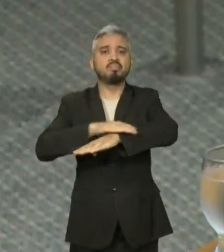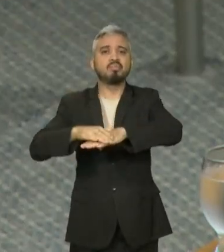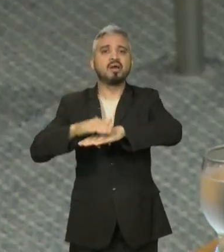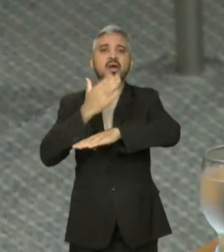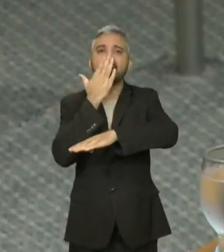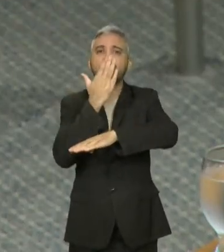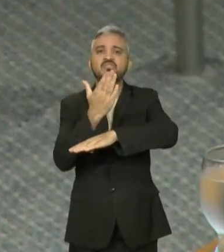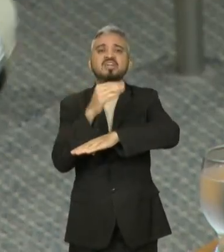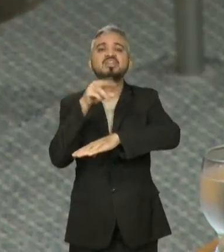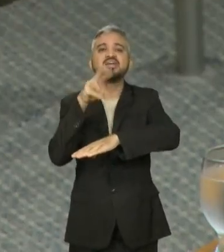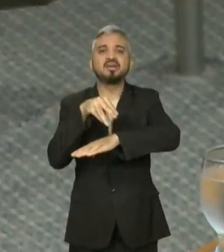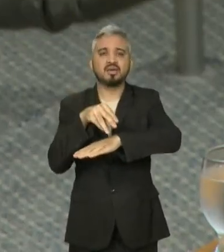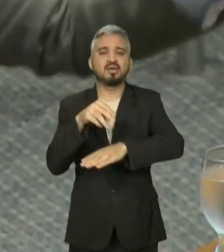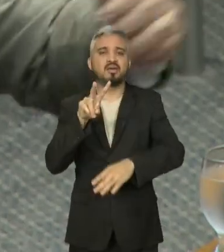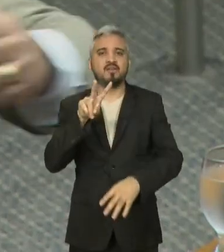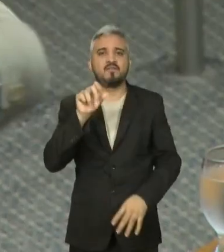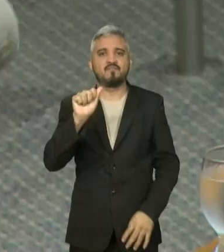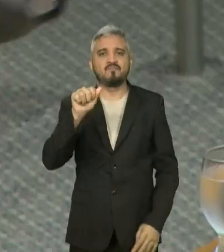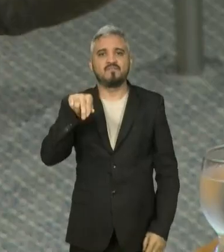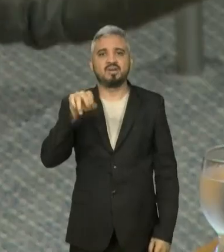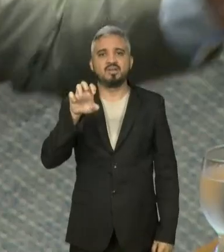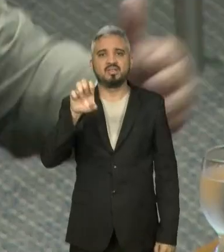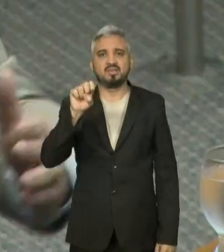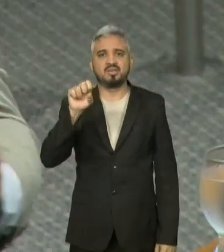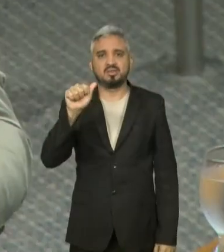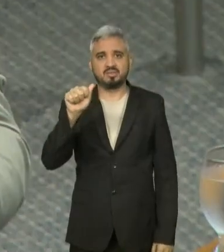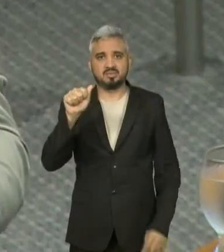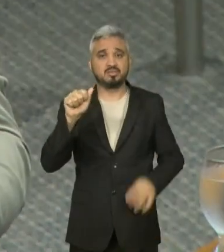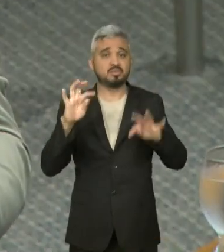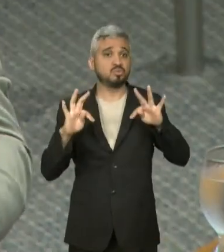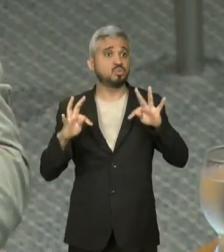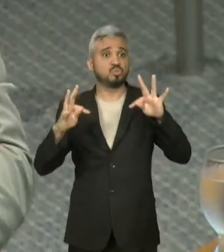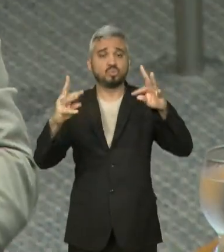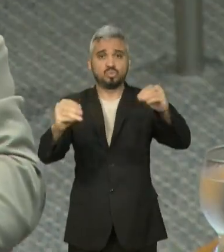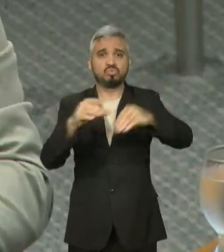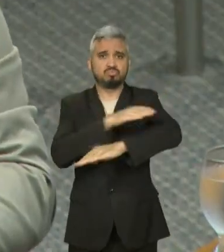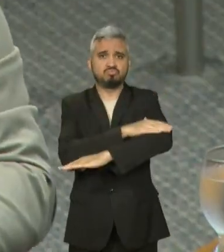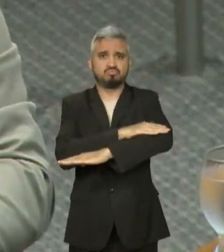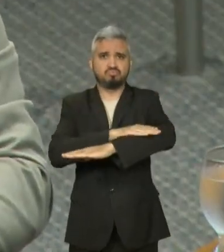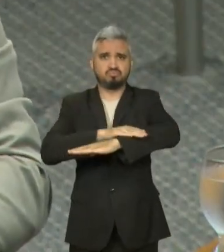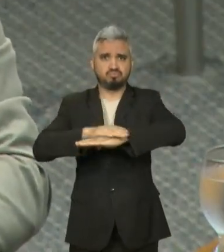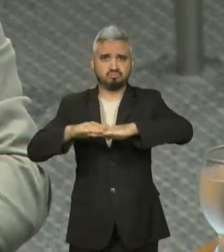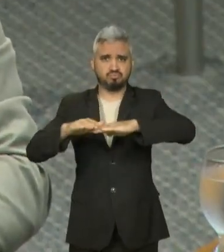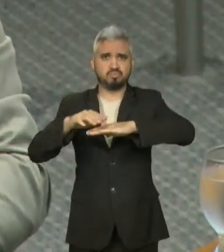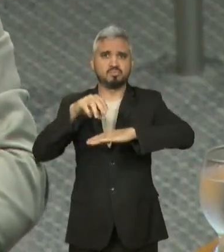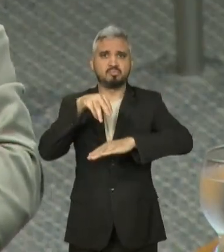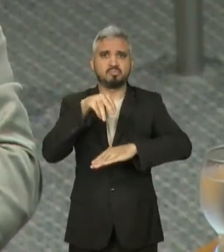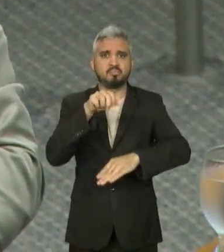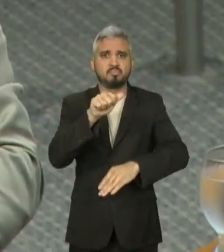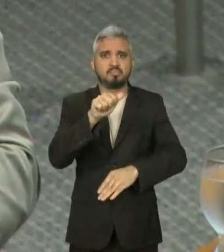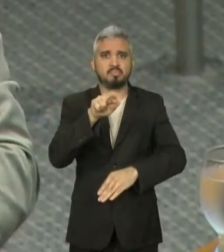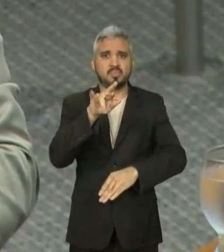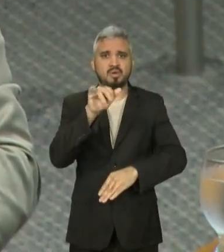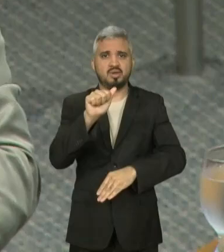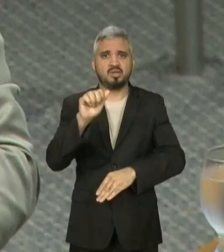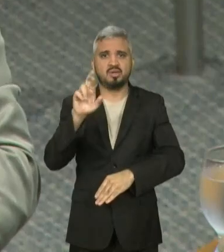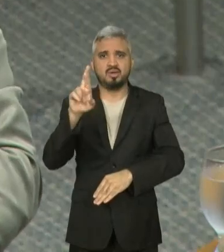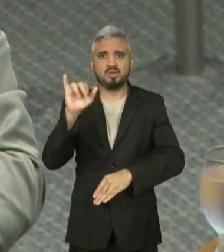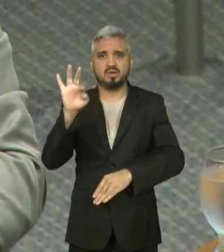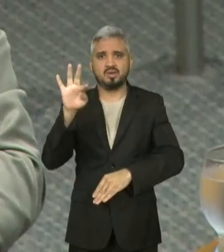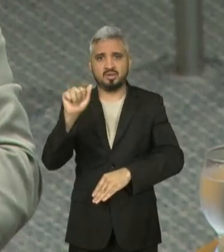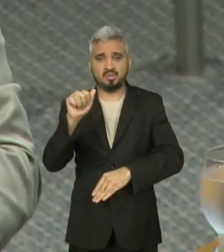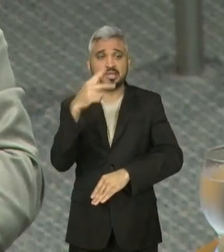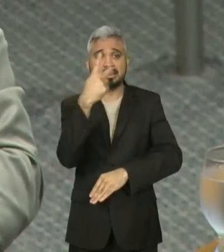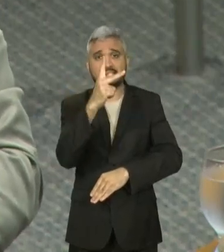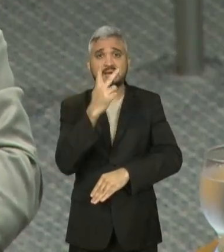entrava na lama. Ela assaltou o bairro todinho, o Maria Rita, feito com recurso próprio, e lá na casa dele não